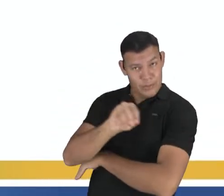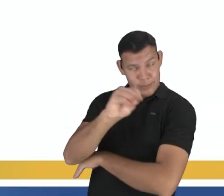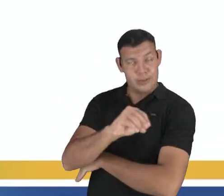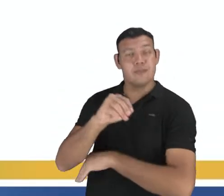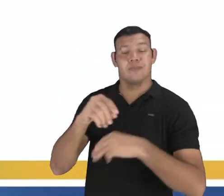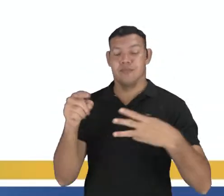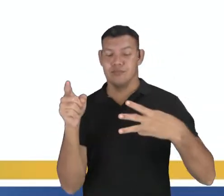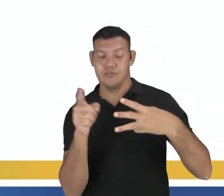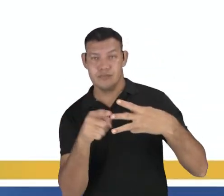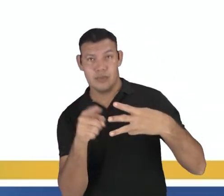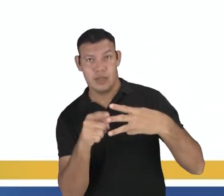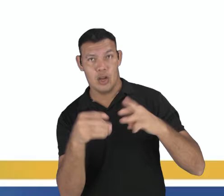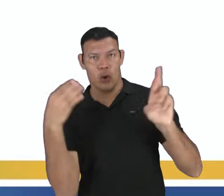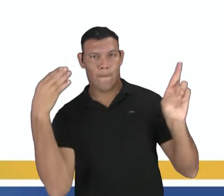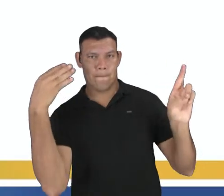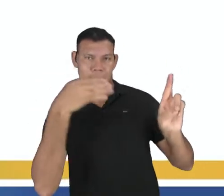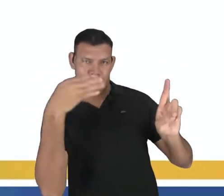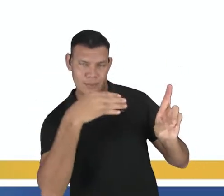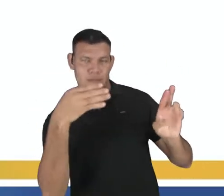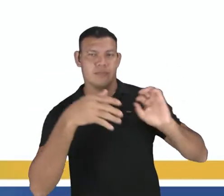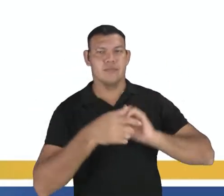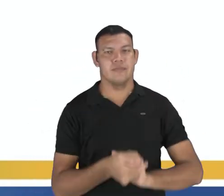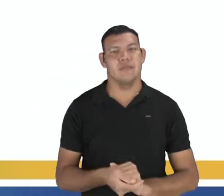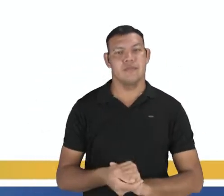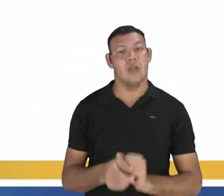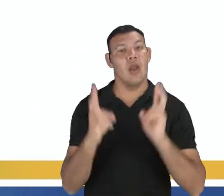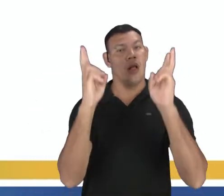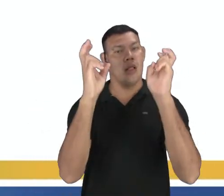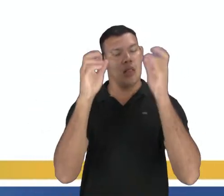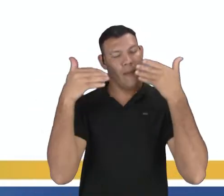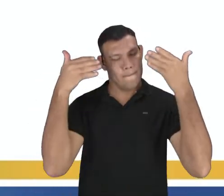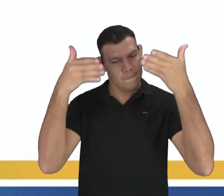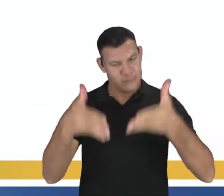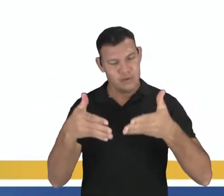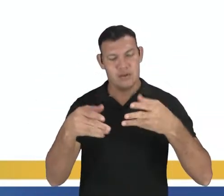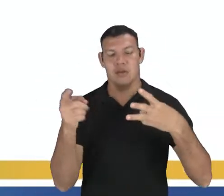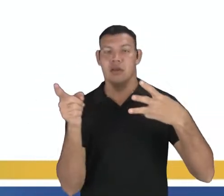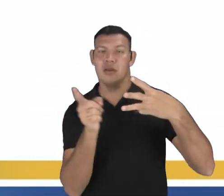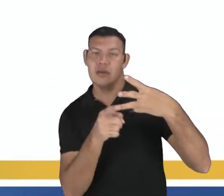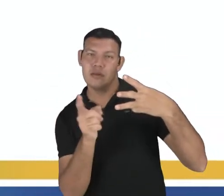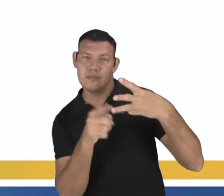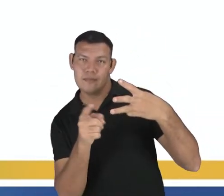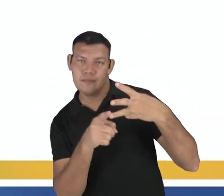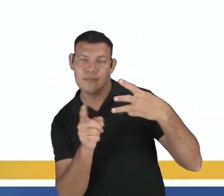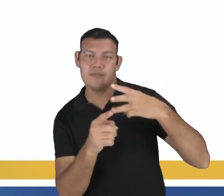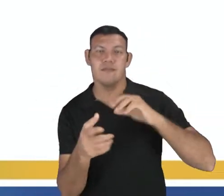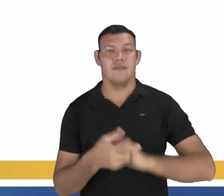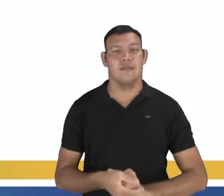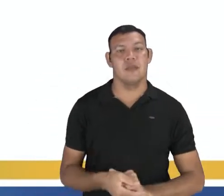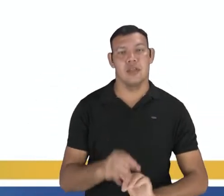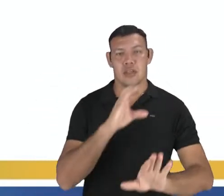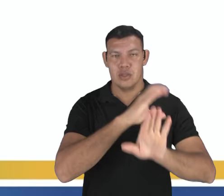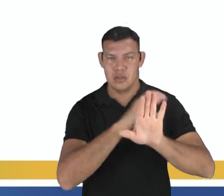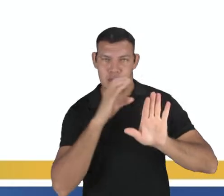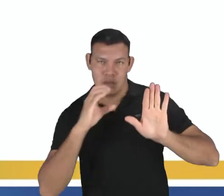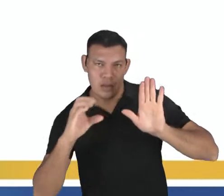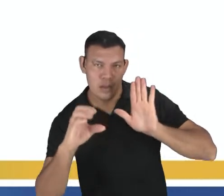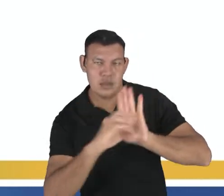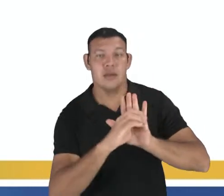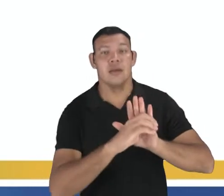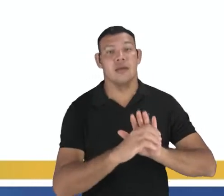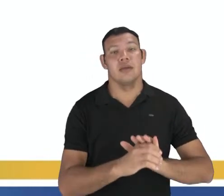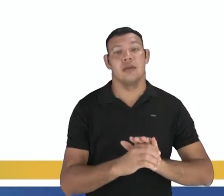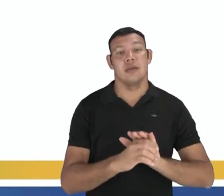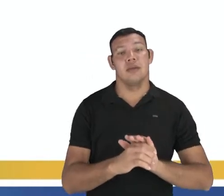já falamos sobre a função referencial, que tem como foco o assunto, e nós já falamos sobre a função conativa, que